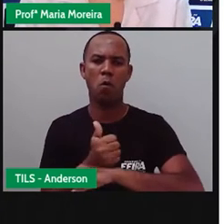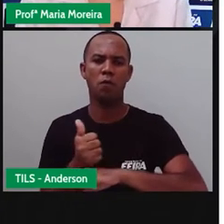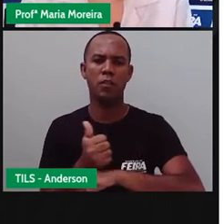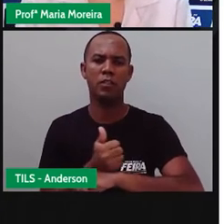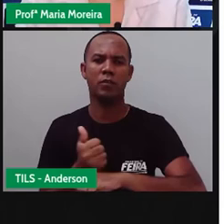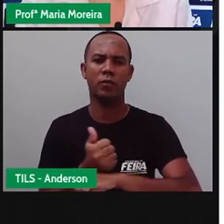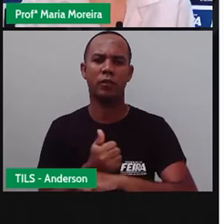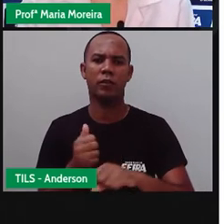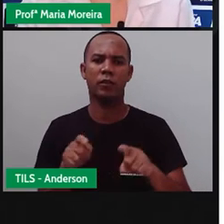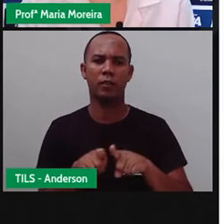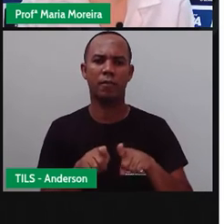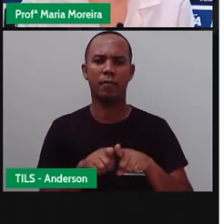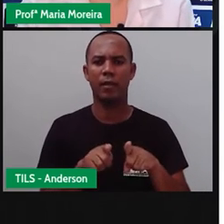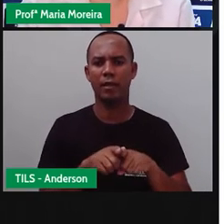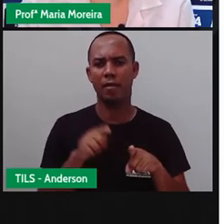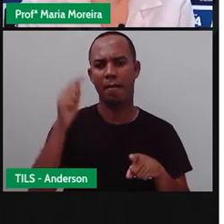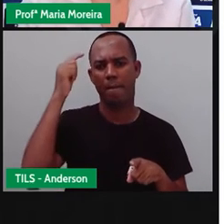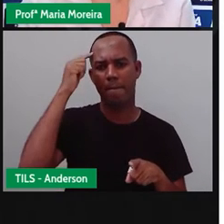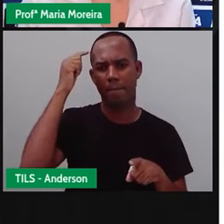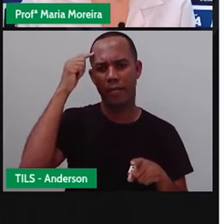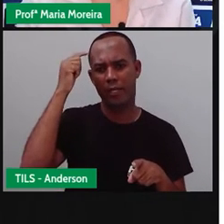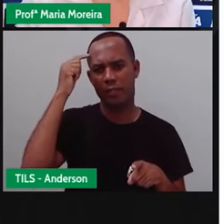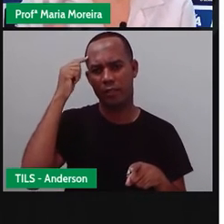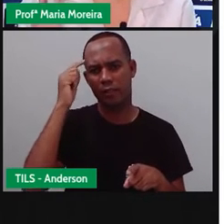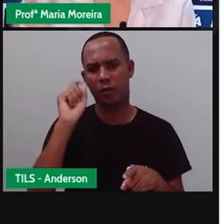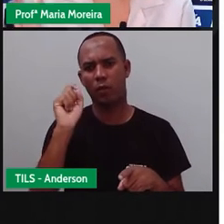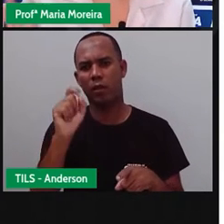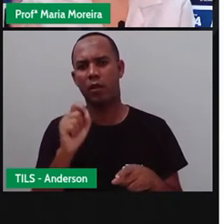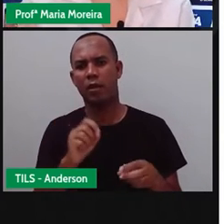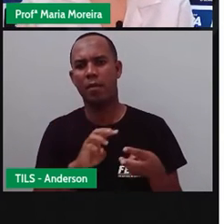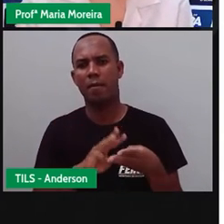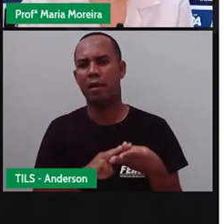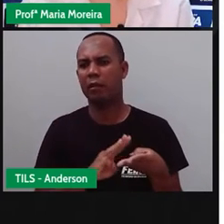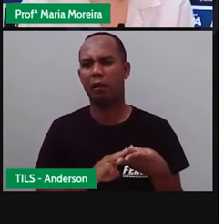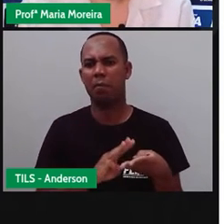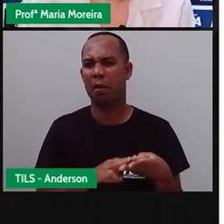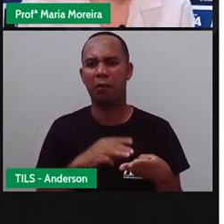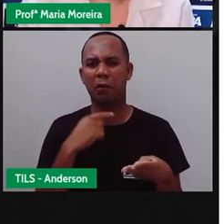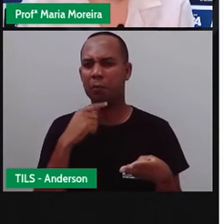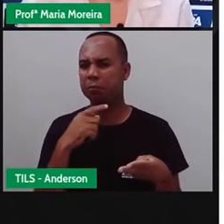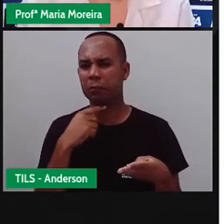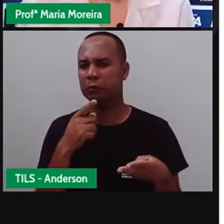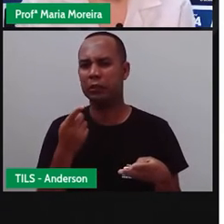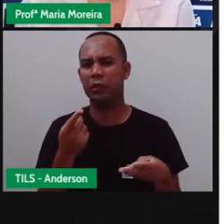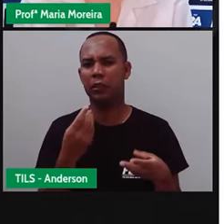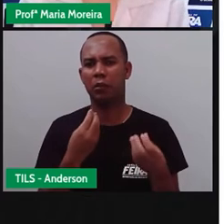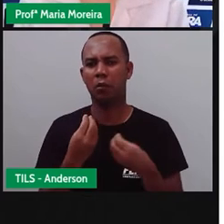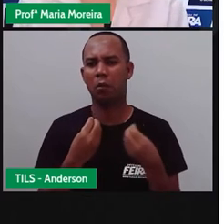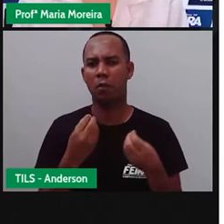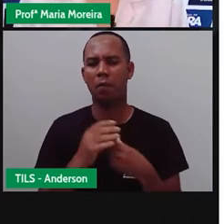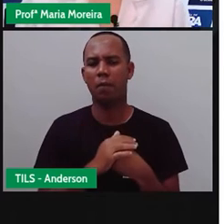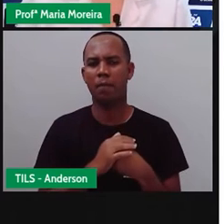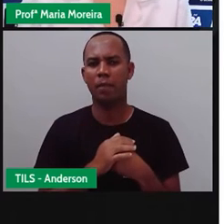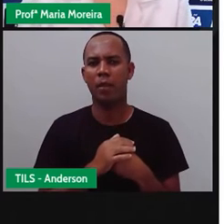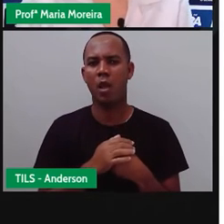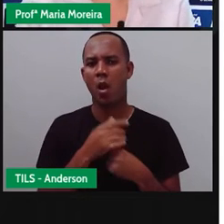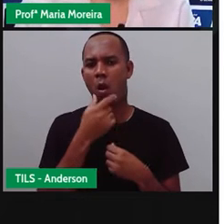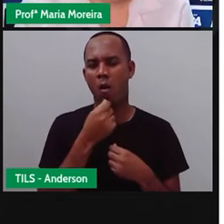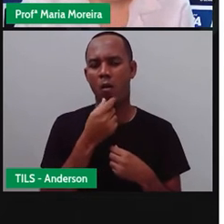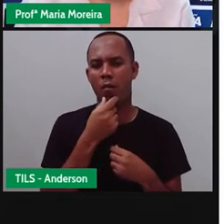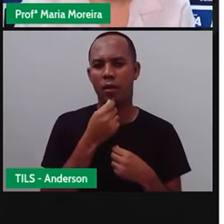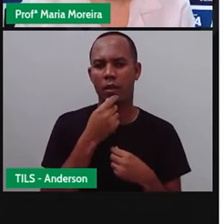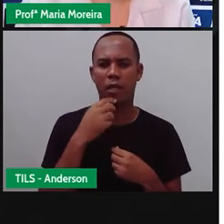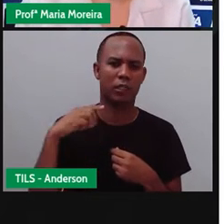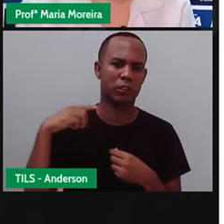quais são as profissões que a gente pensa assim às vezes olha matemática não não entra aqui mas acaba entrando Olha o advogado